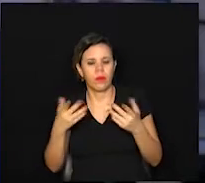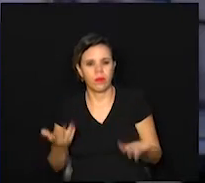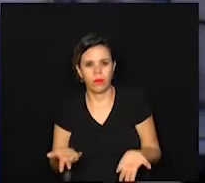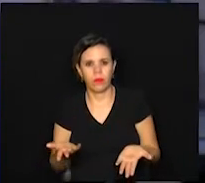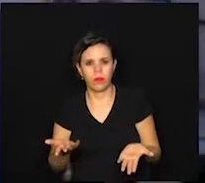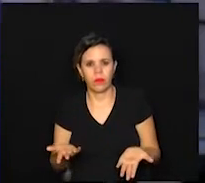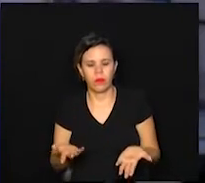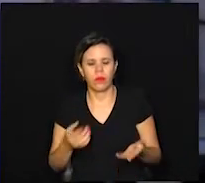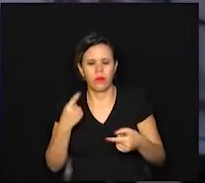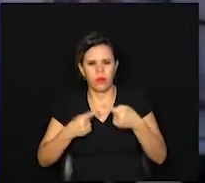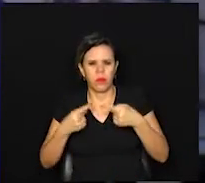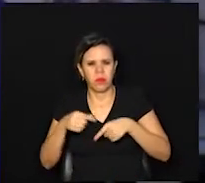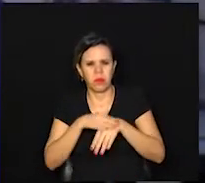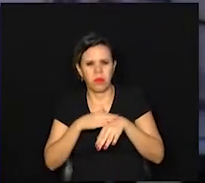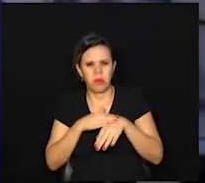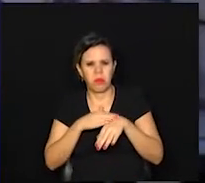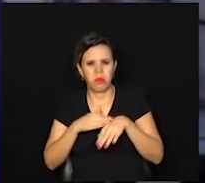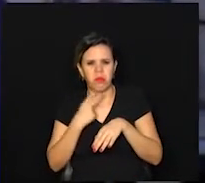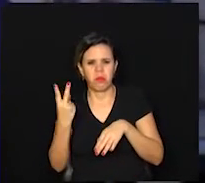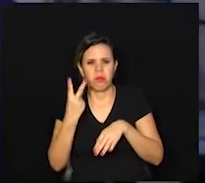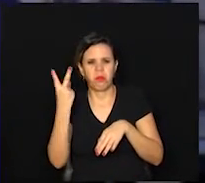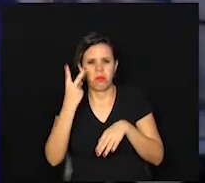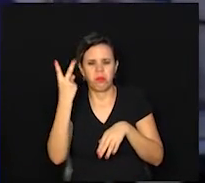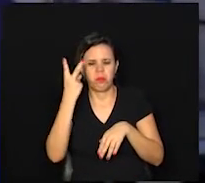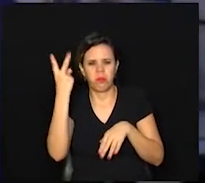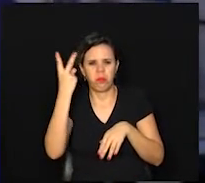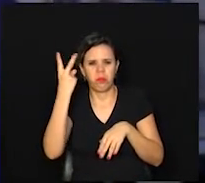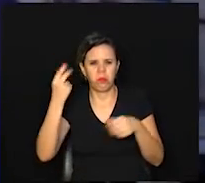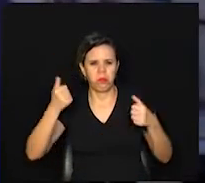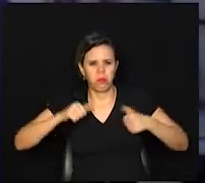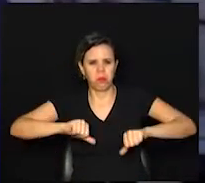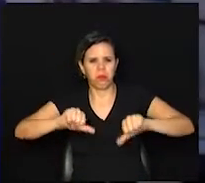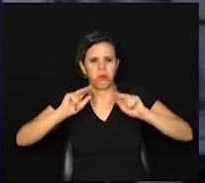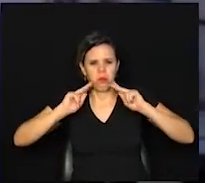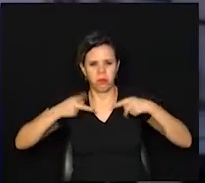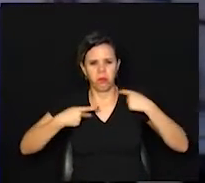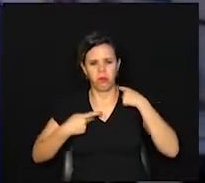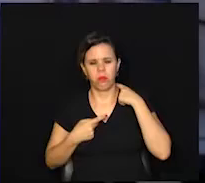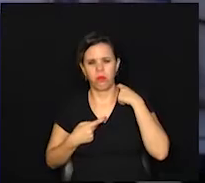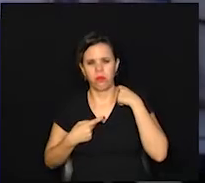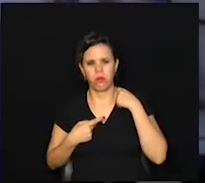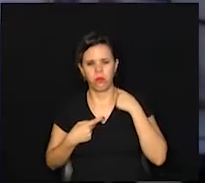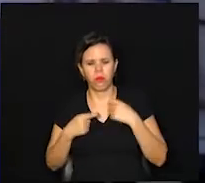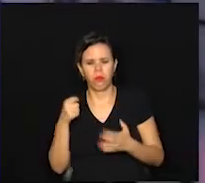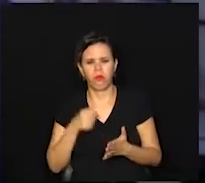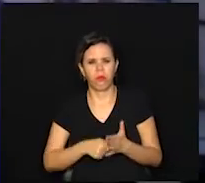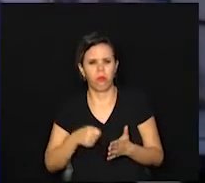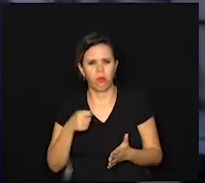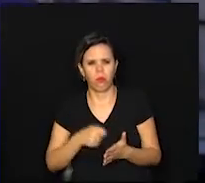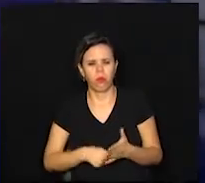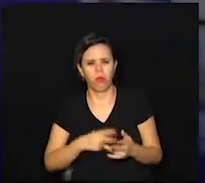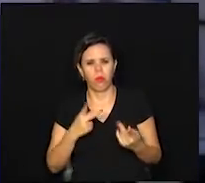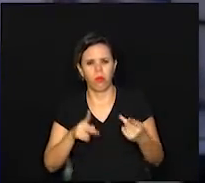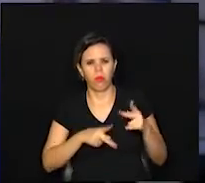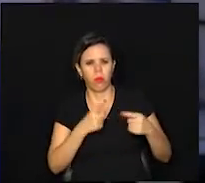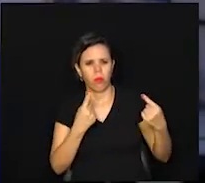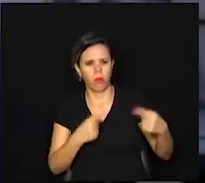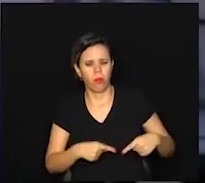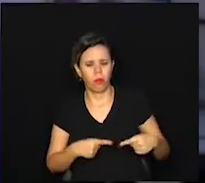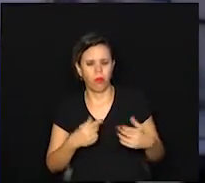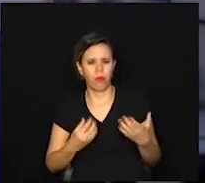está discutindo, né, os valores péssimos da humanidade, é uma resistência, é uma sinalização para o